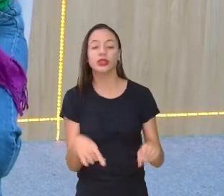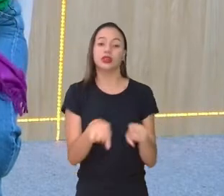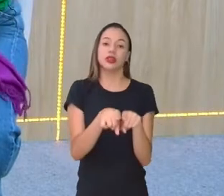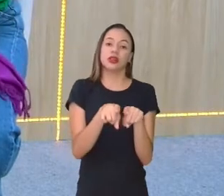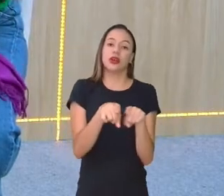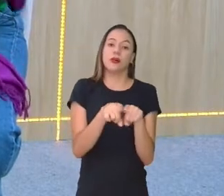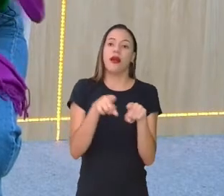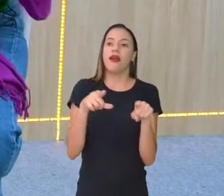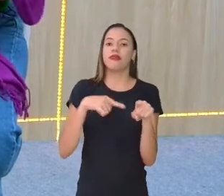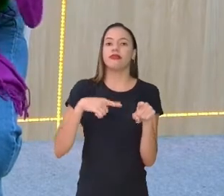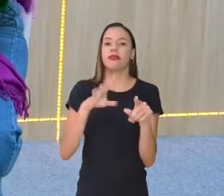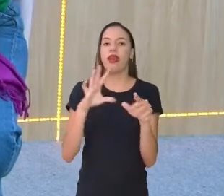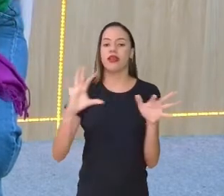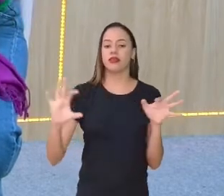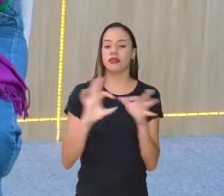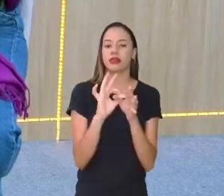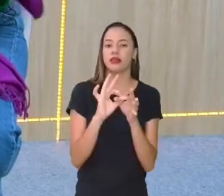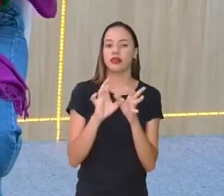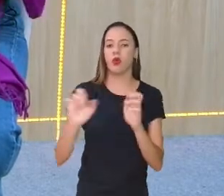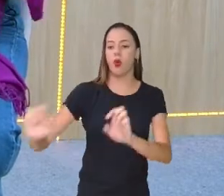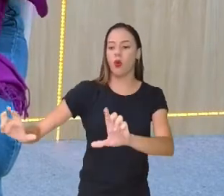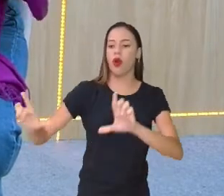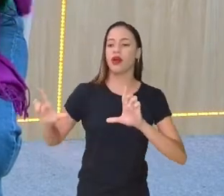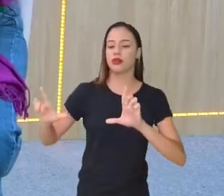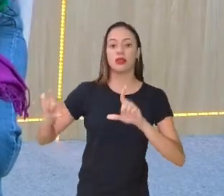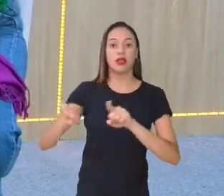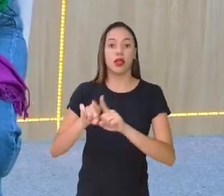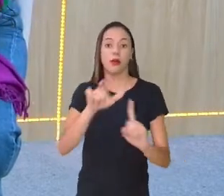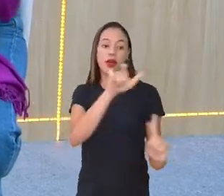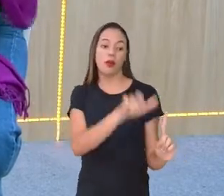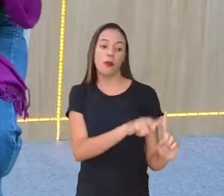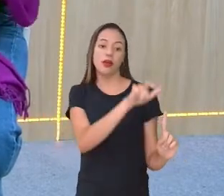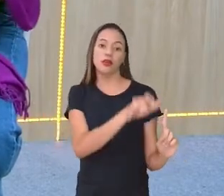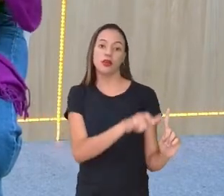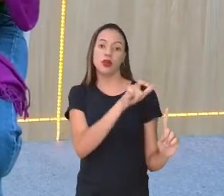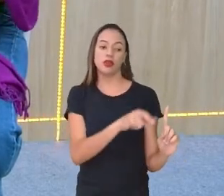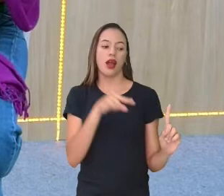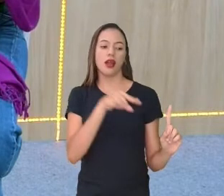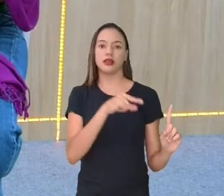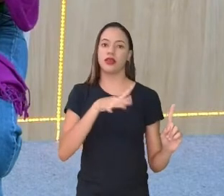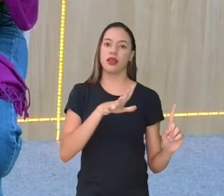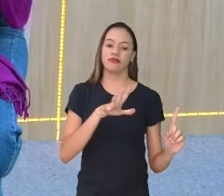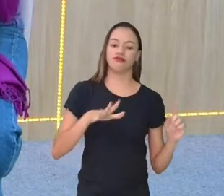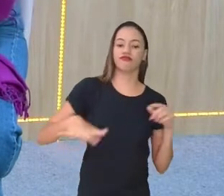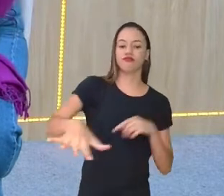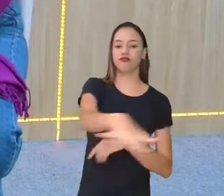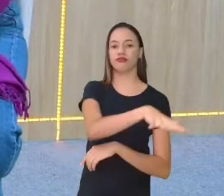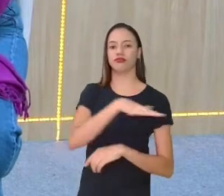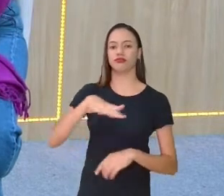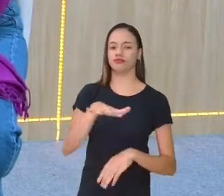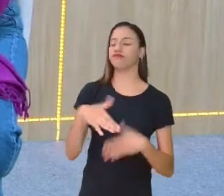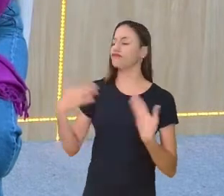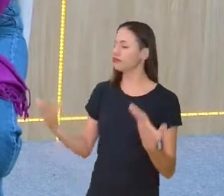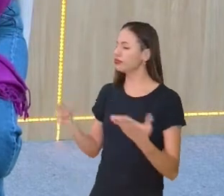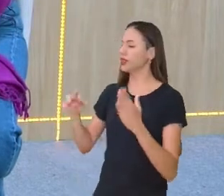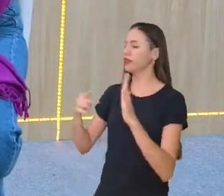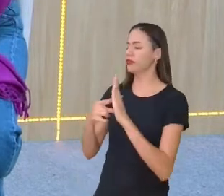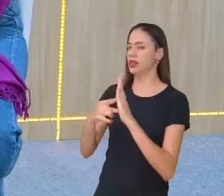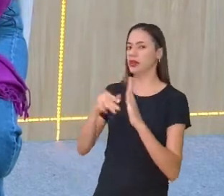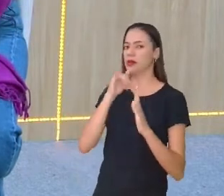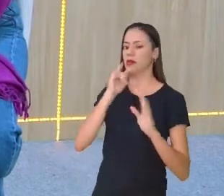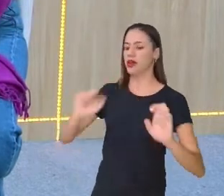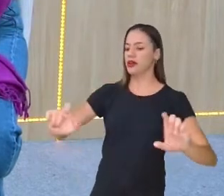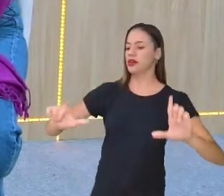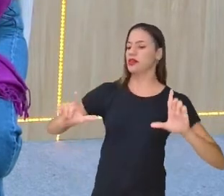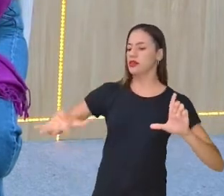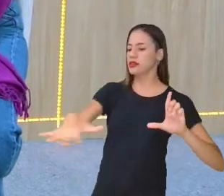relacionado com a cena, com o personagem, com o que ele está ambientando. Então, um cenário ajuda